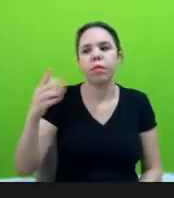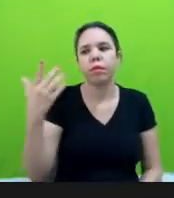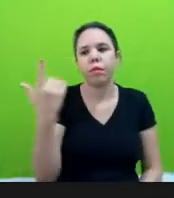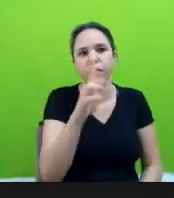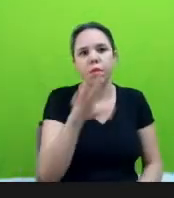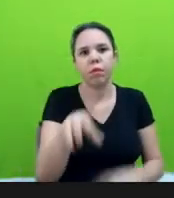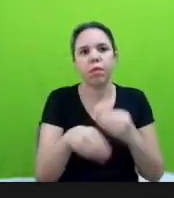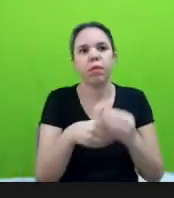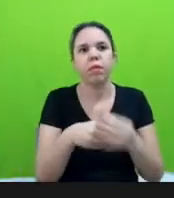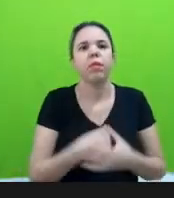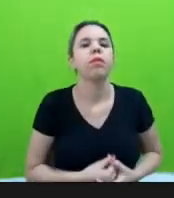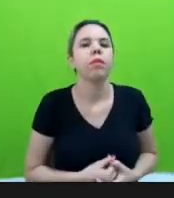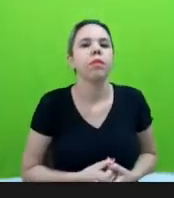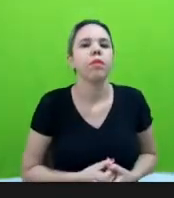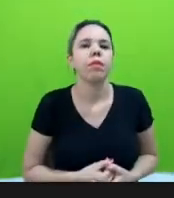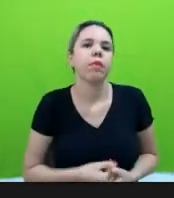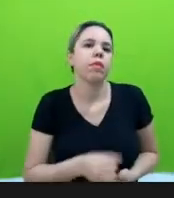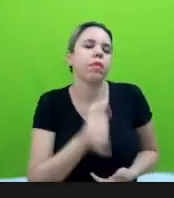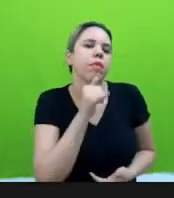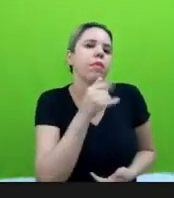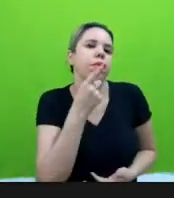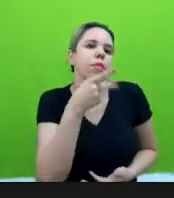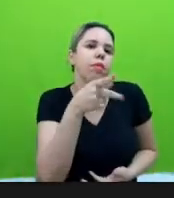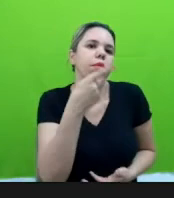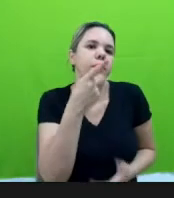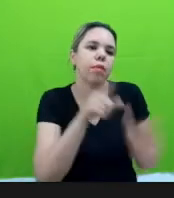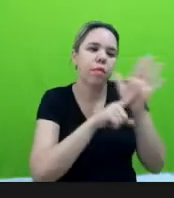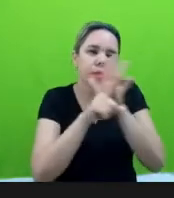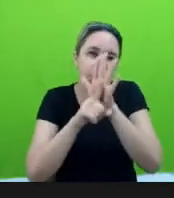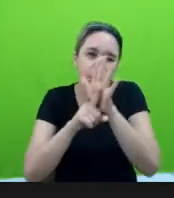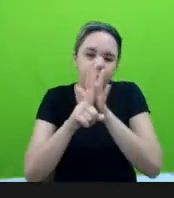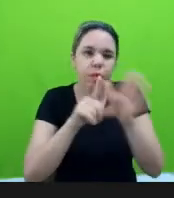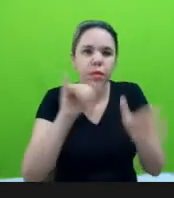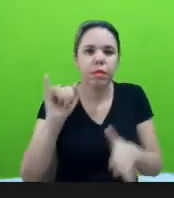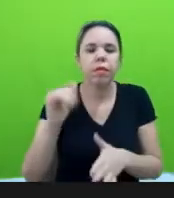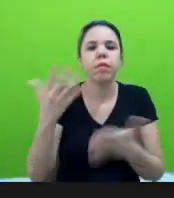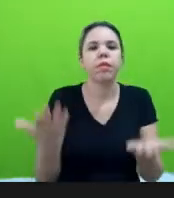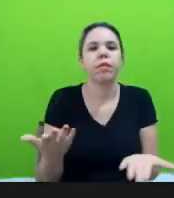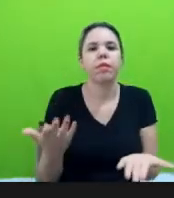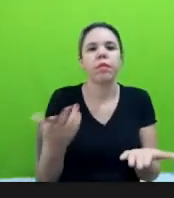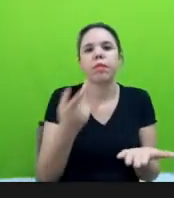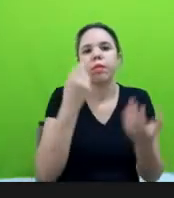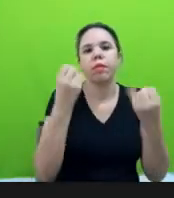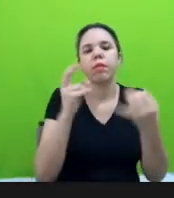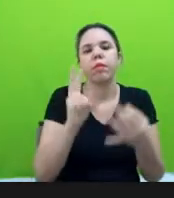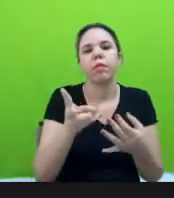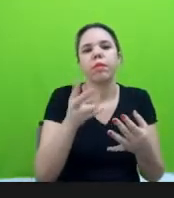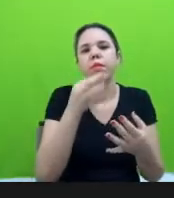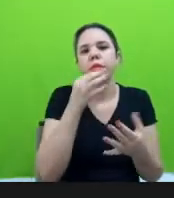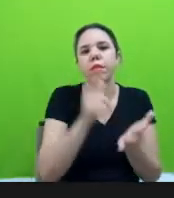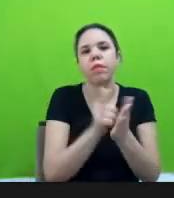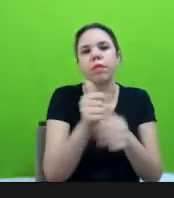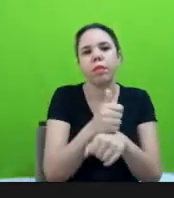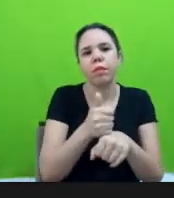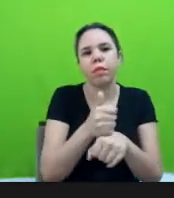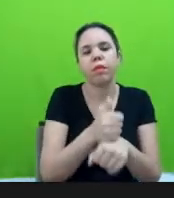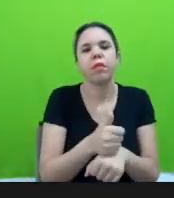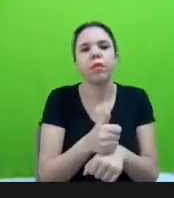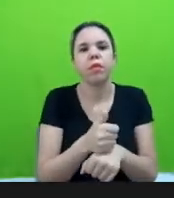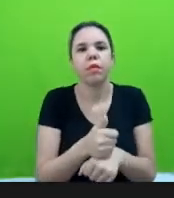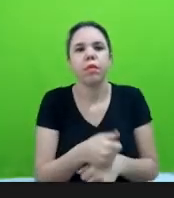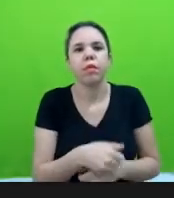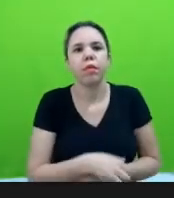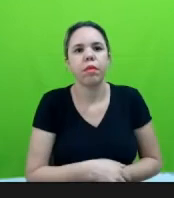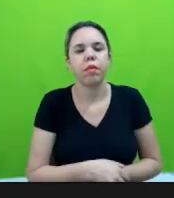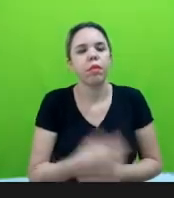complementação. Eu cito a coisa de você apurar a LAI como apuração, eu estou falando isso sempre do ponto de vista jornalístico, né, gente?